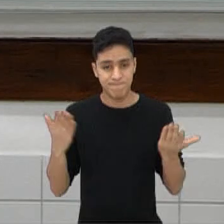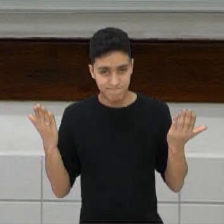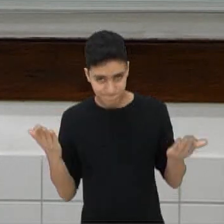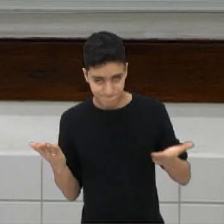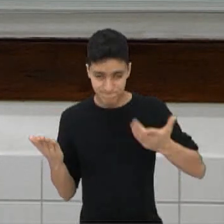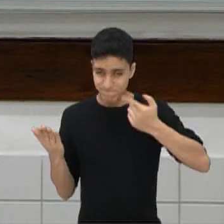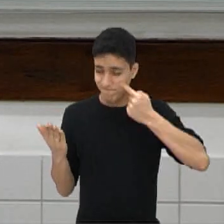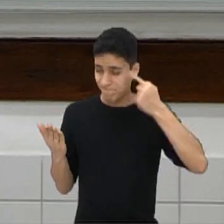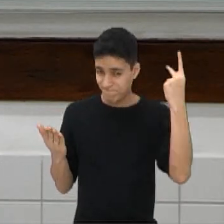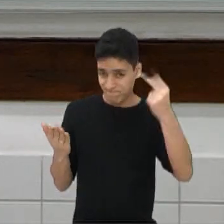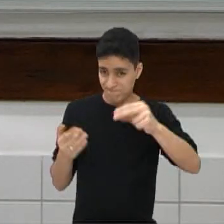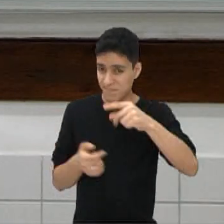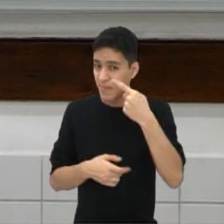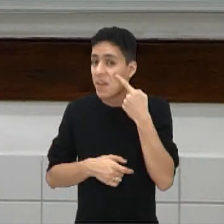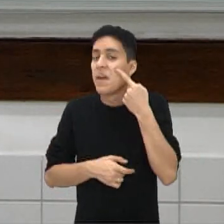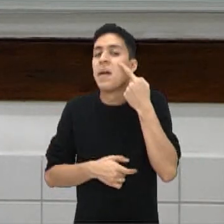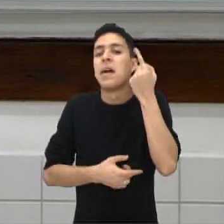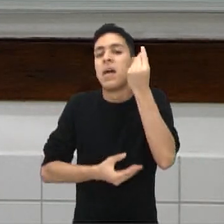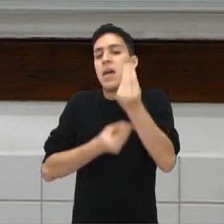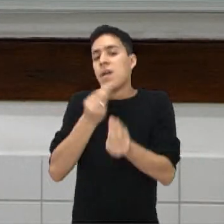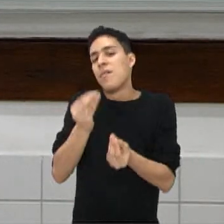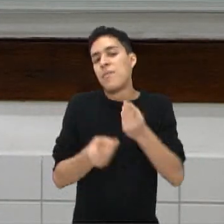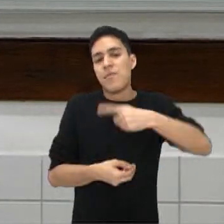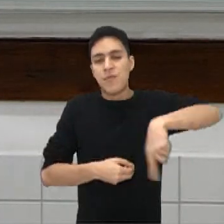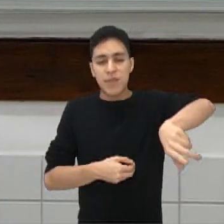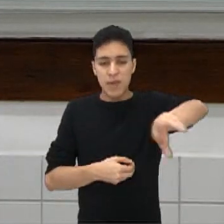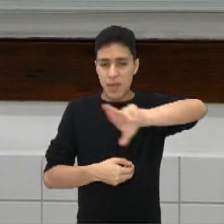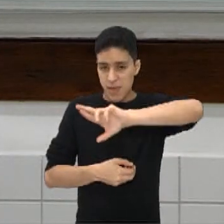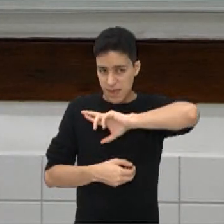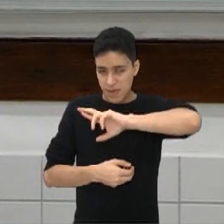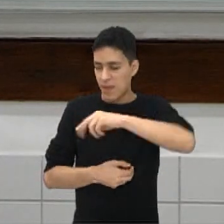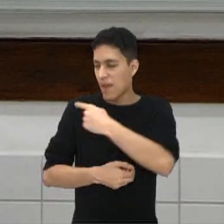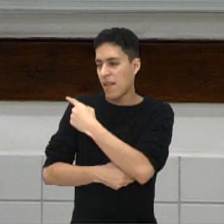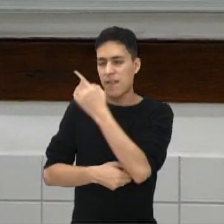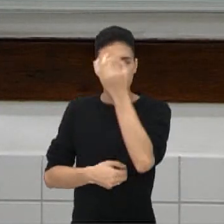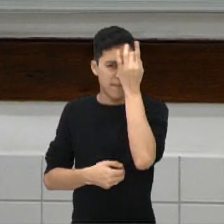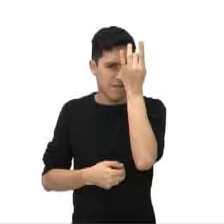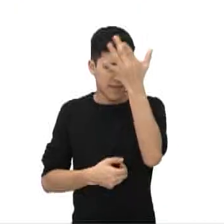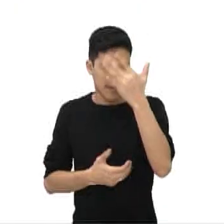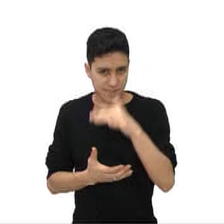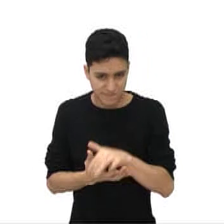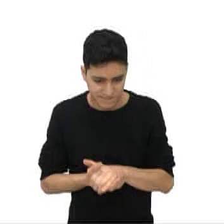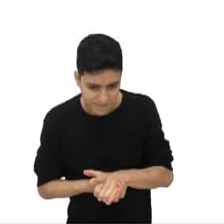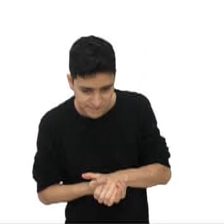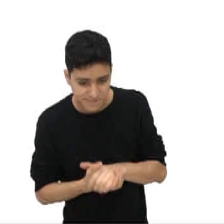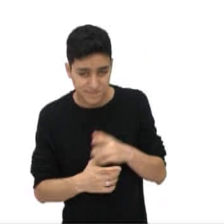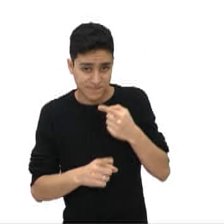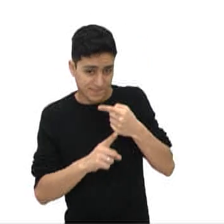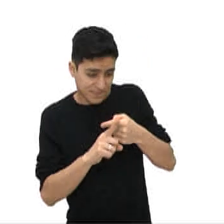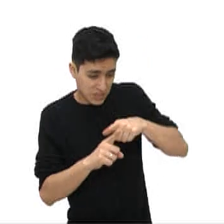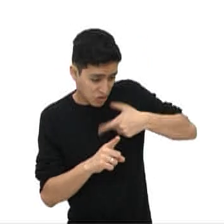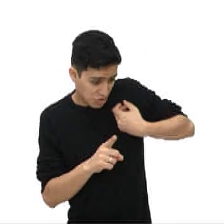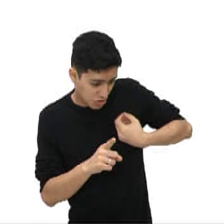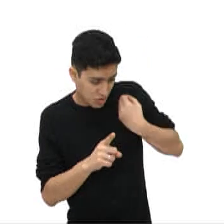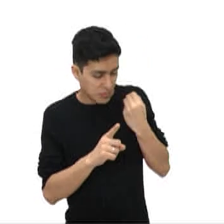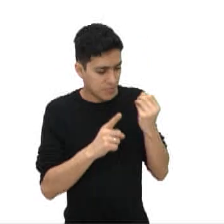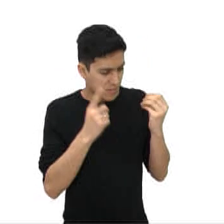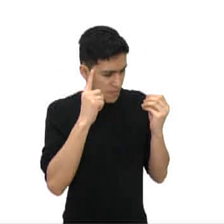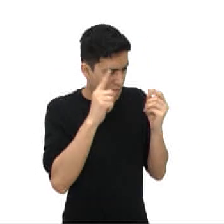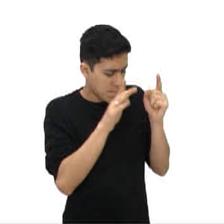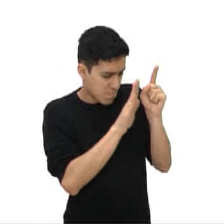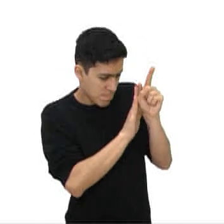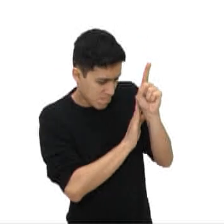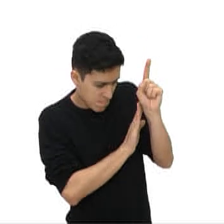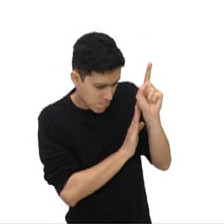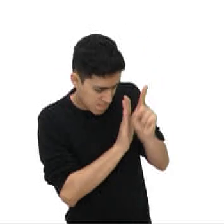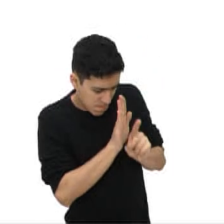Então, vamos lá? Vamos ver como é que você respondeu ali? Essa aqui também tá fácil, né? Porque a gente vê que existe uma ordem lógica. Primeira